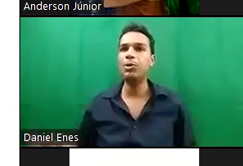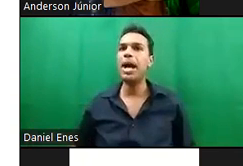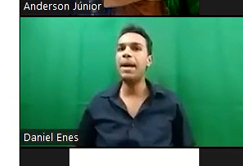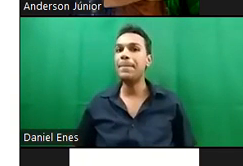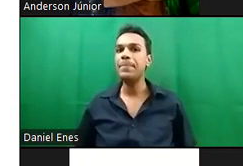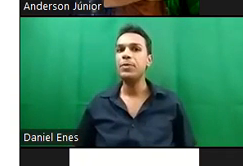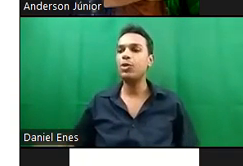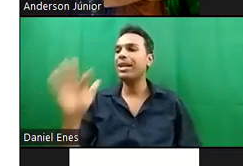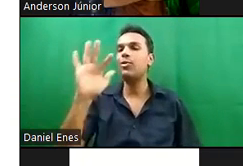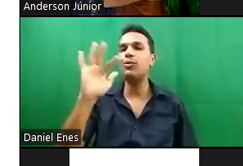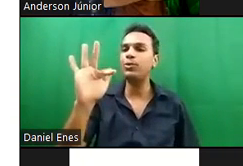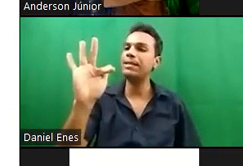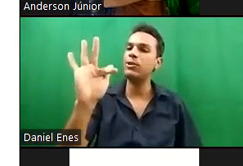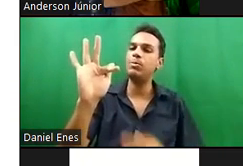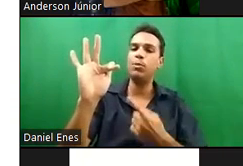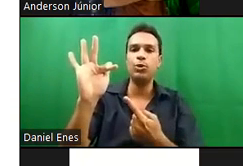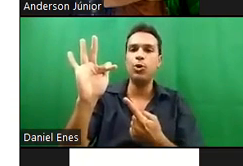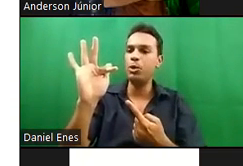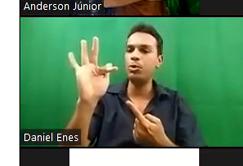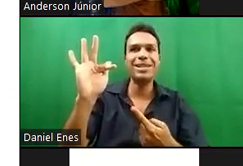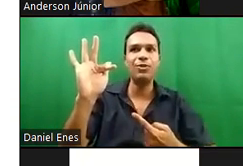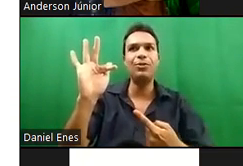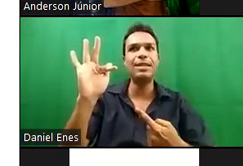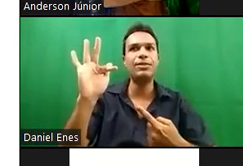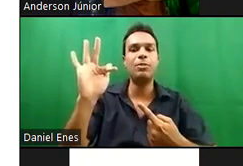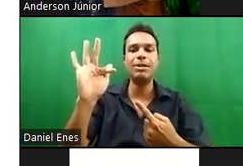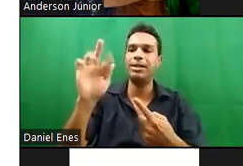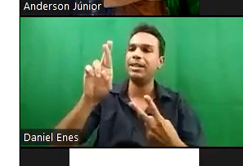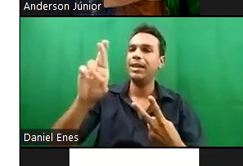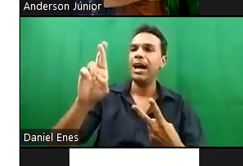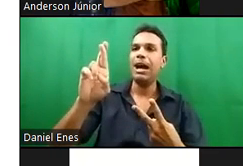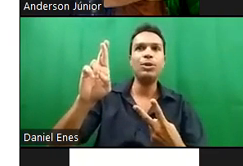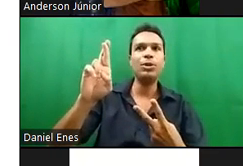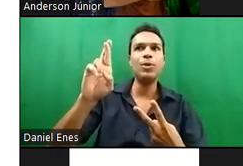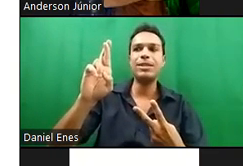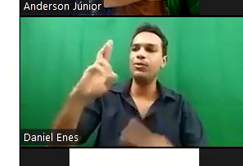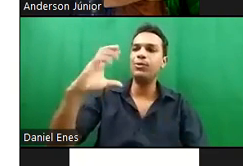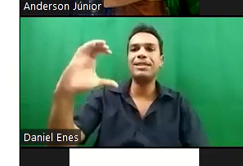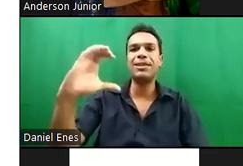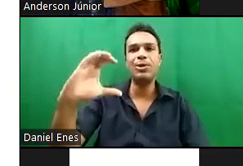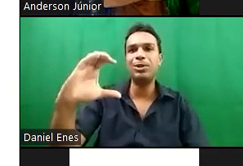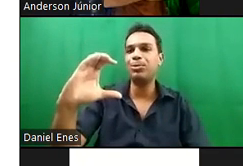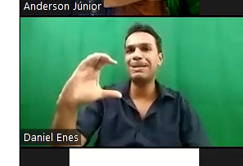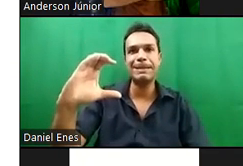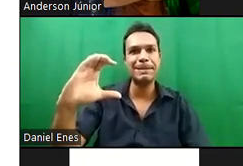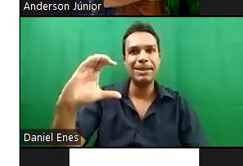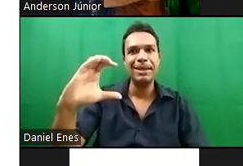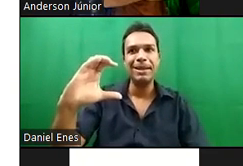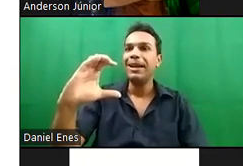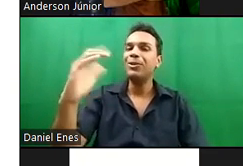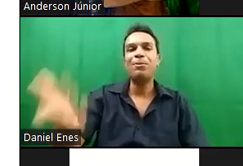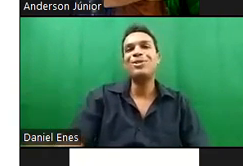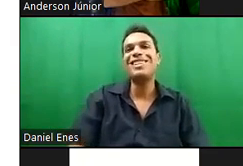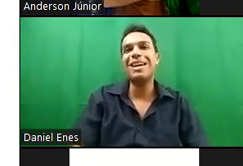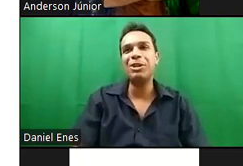mesmo lugar, só que a configuração de mão mudou. Uma eu estou com essa configuração de mão aqui, a outra eu estou com essa configuração e a outra eu estou assim. Eu